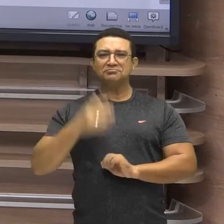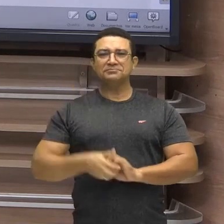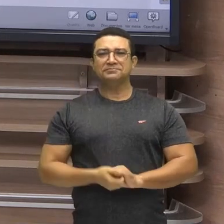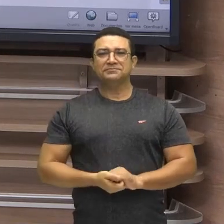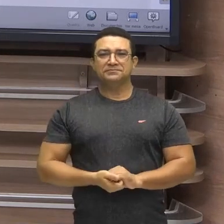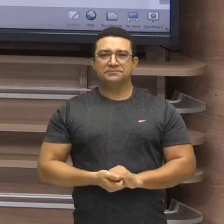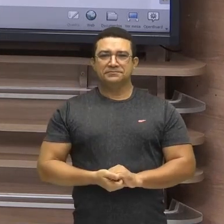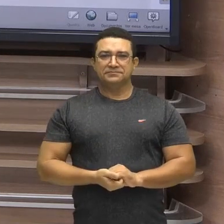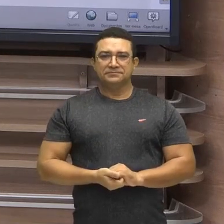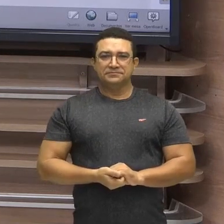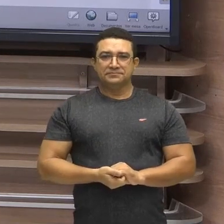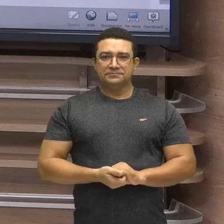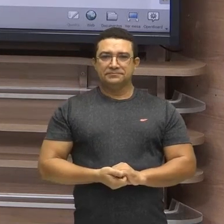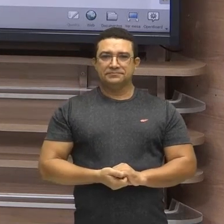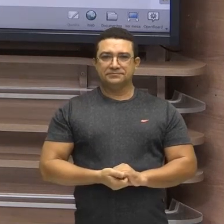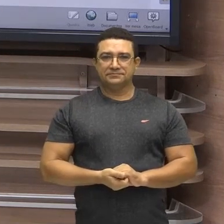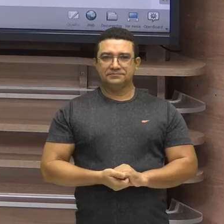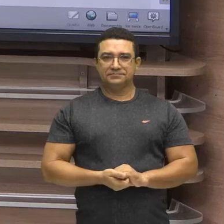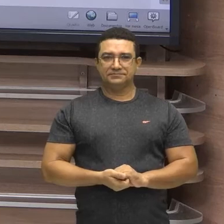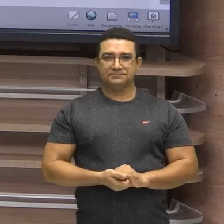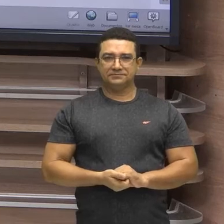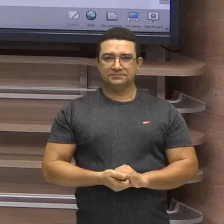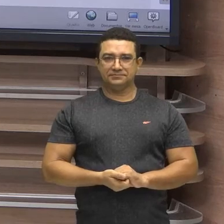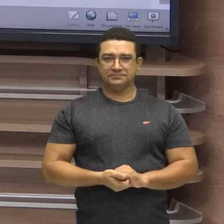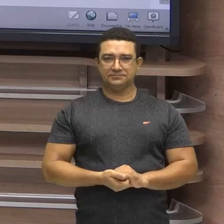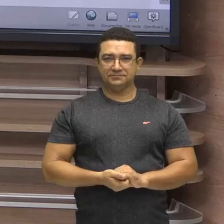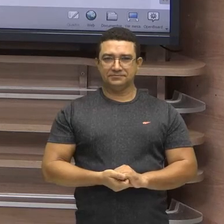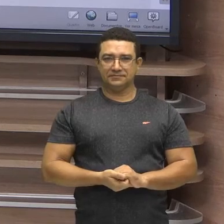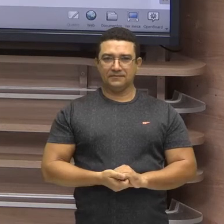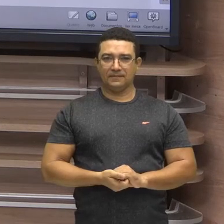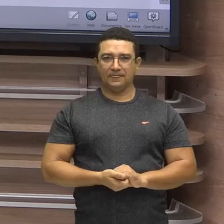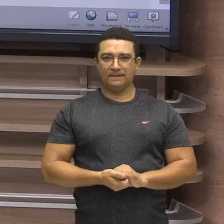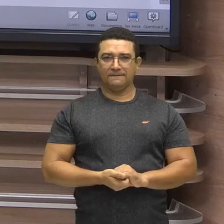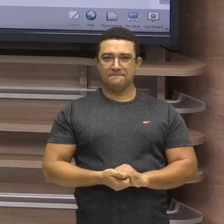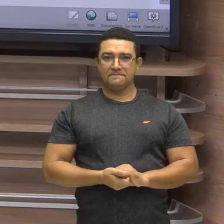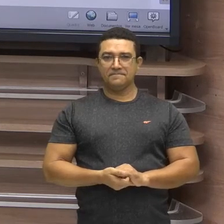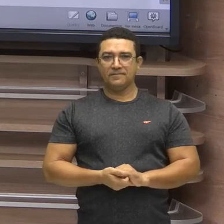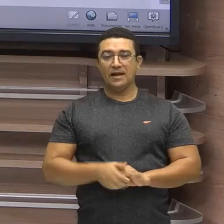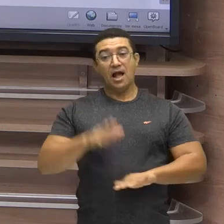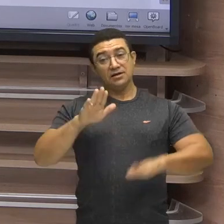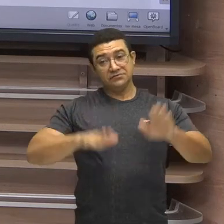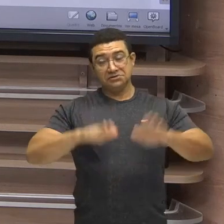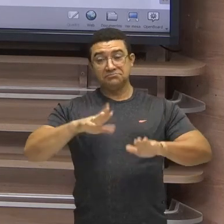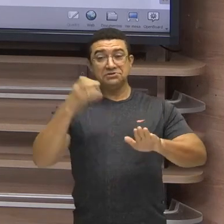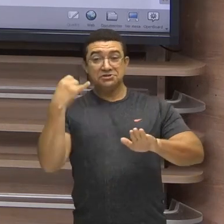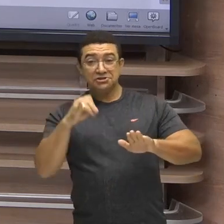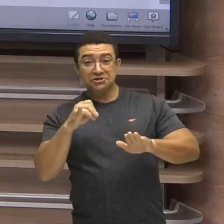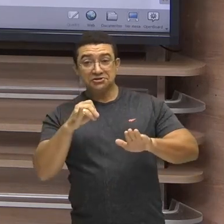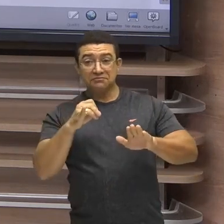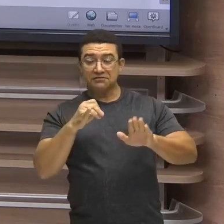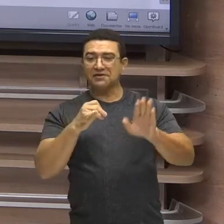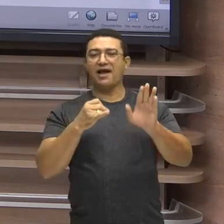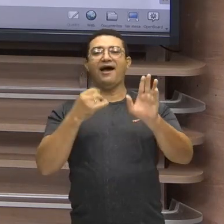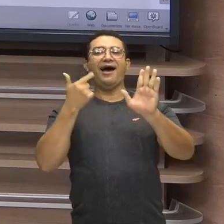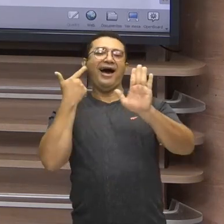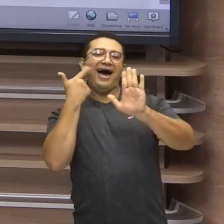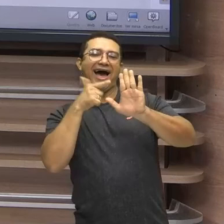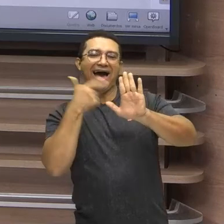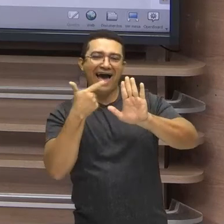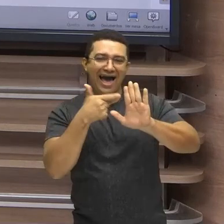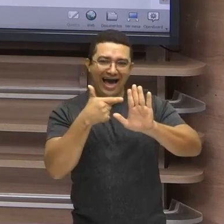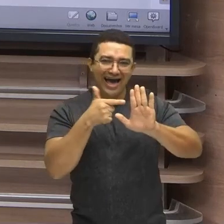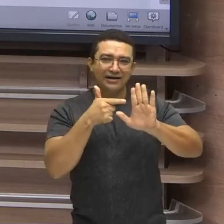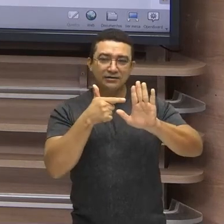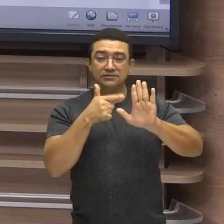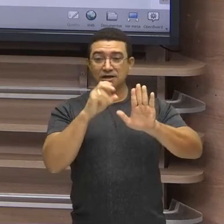certeza. A não ser que seja uma ironia, né? Que você depois, né, posteriormente vai conhecer, que